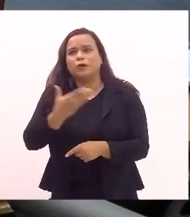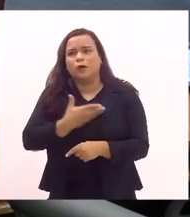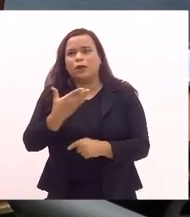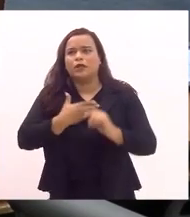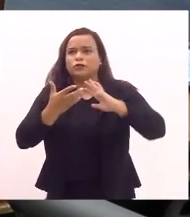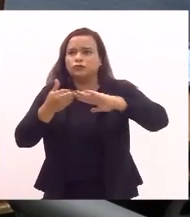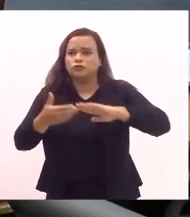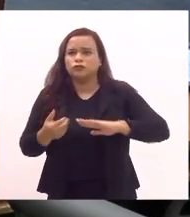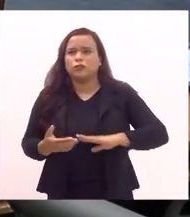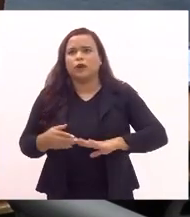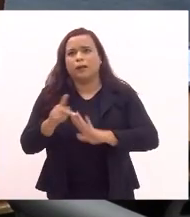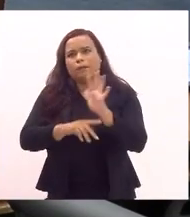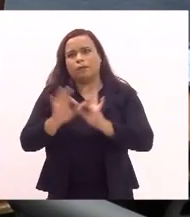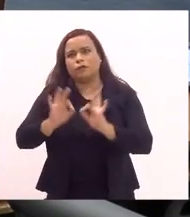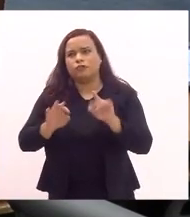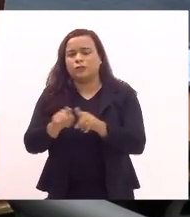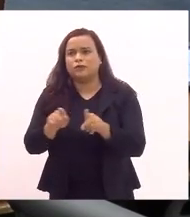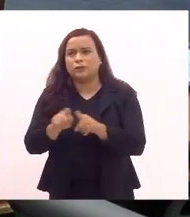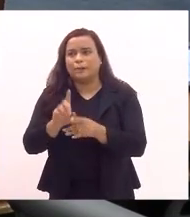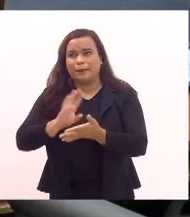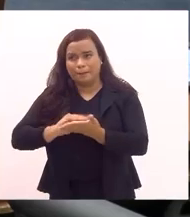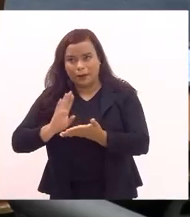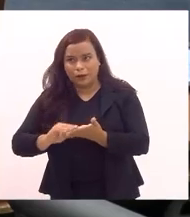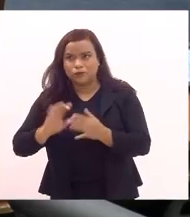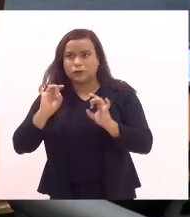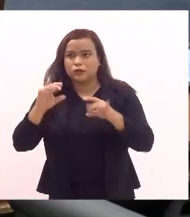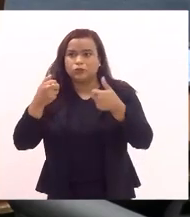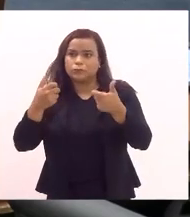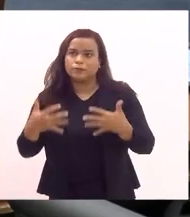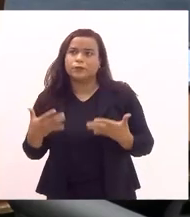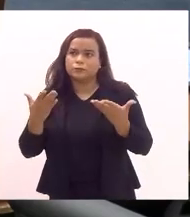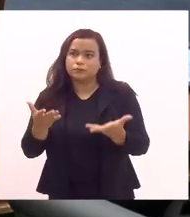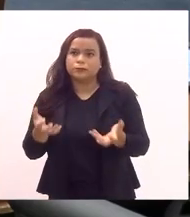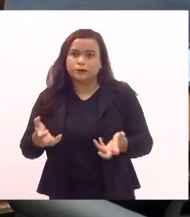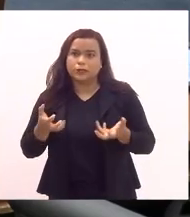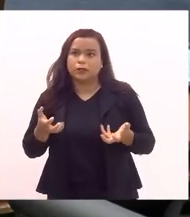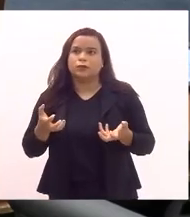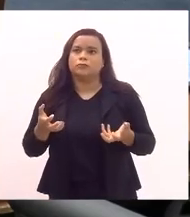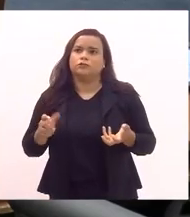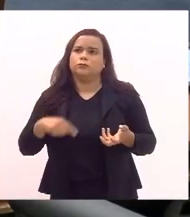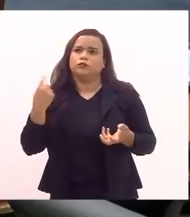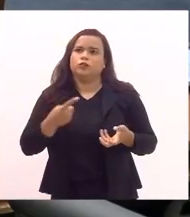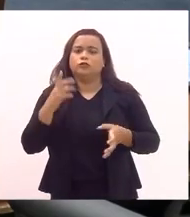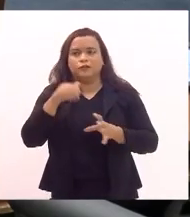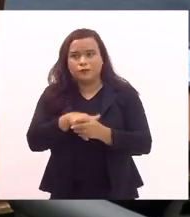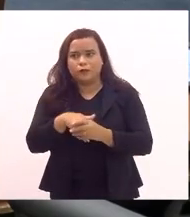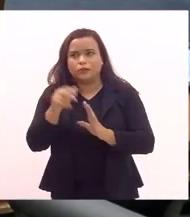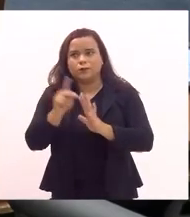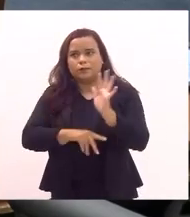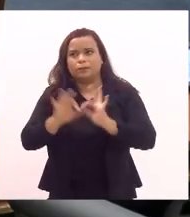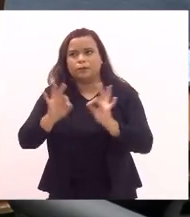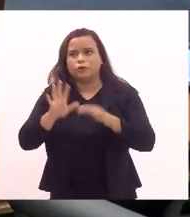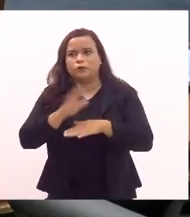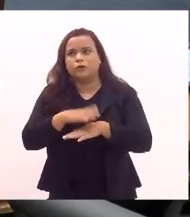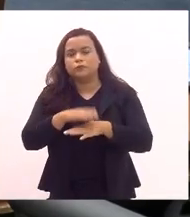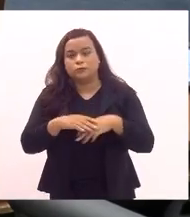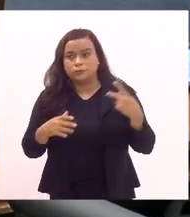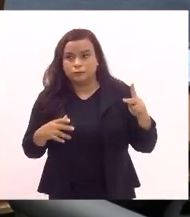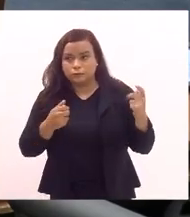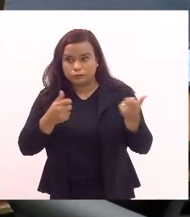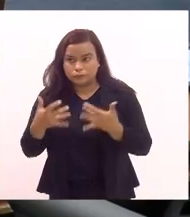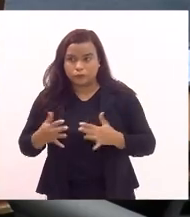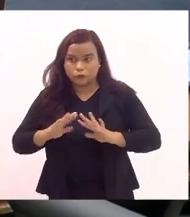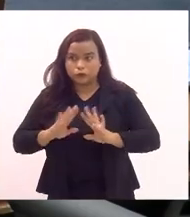de pauta Então é só esse elemento que eu queria mostrar para o senhor que se a gente vote só o projeto que vossa excelência